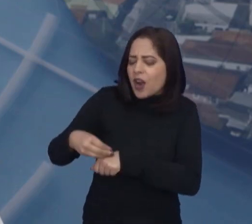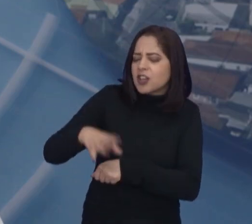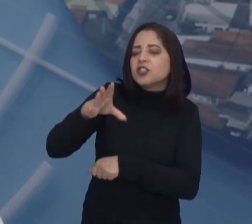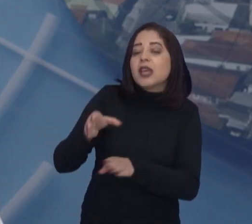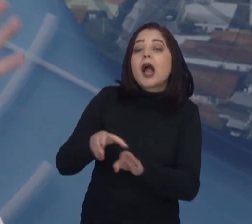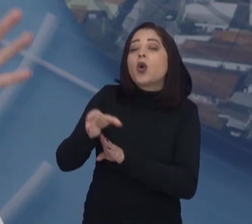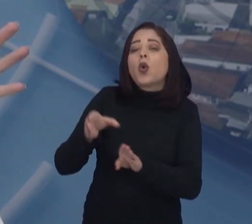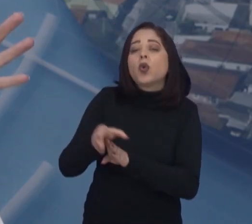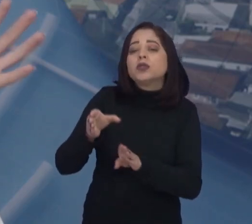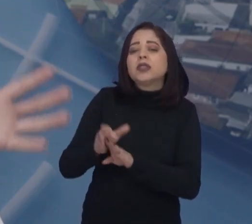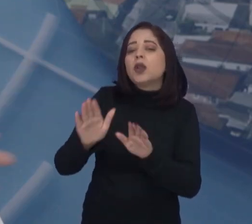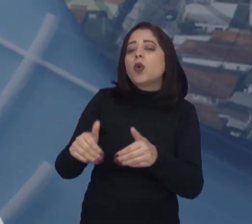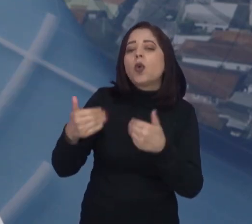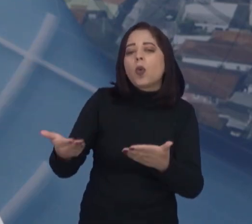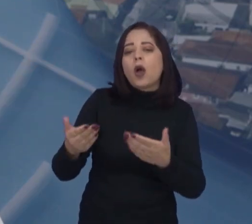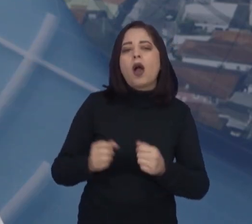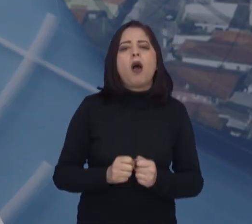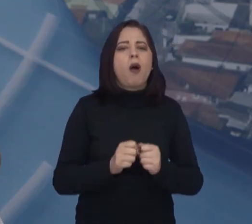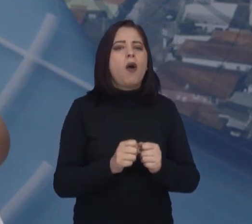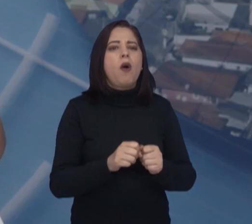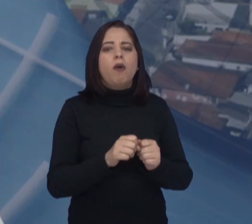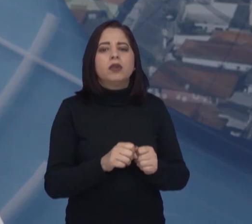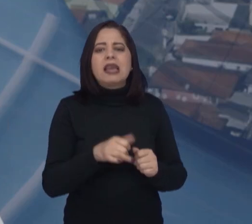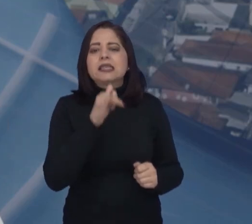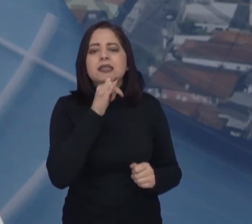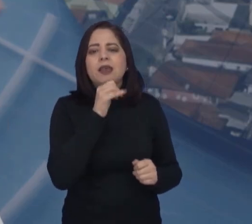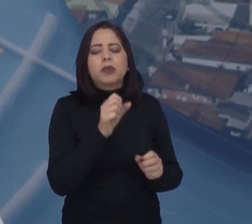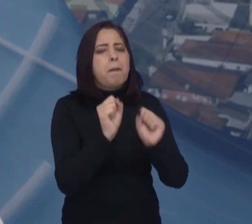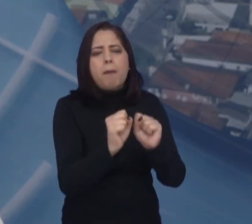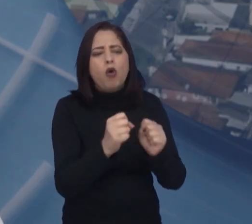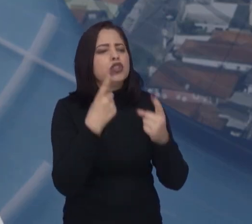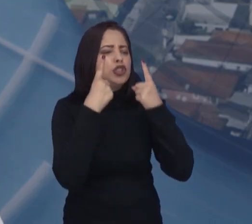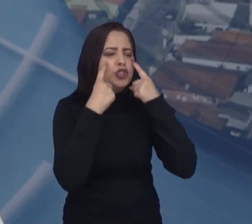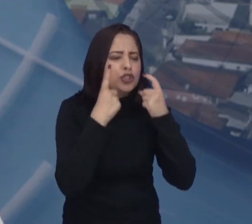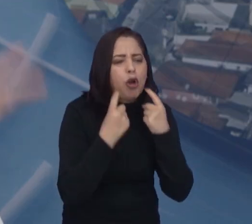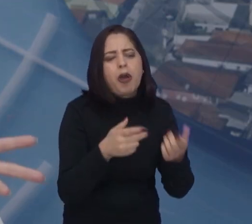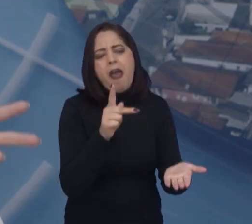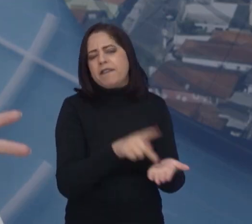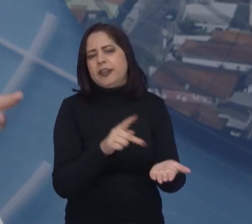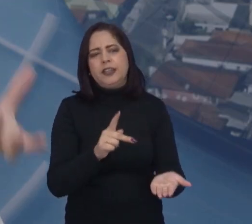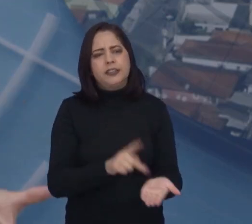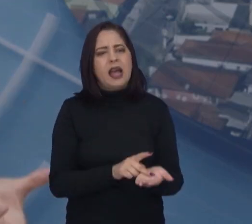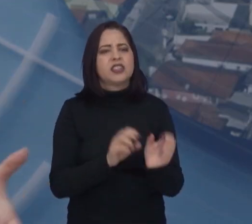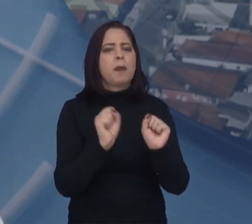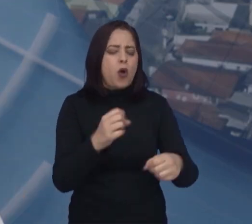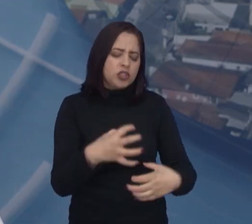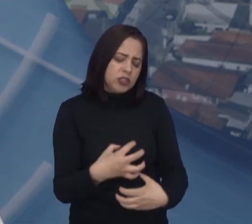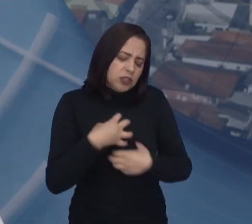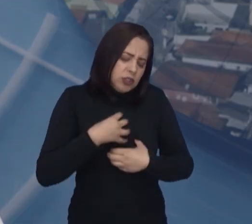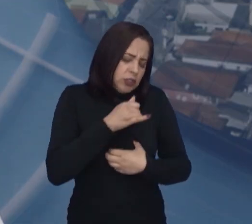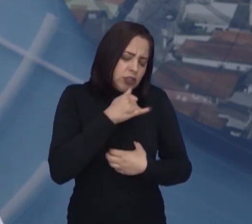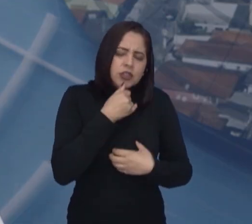seria viva aquele momento, né? Chora, tem que chorar, viva o luto, né? Porque quando a gente fala de luto, são várias formas de luto,